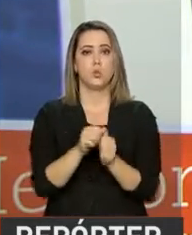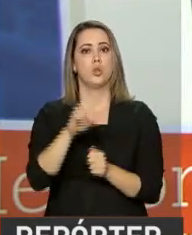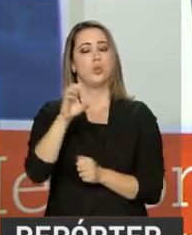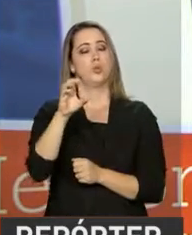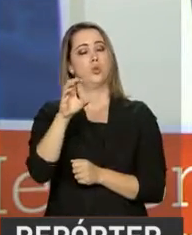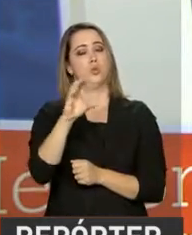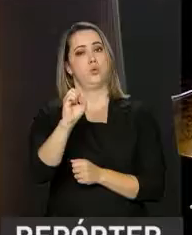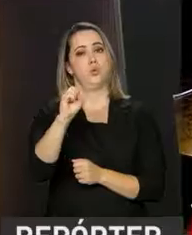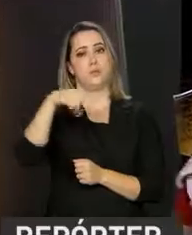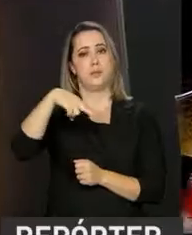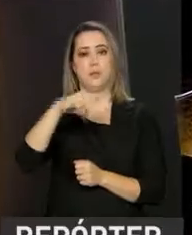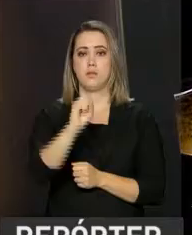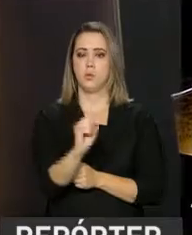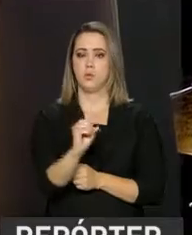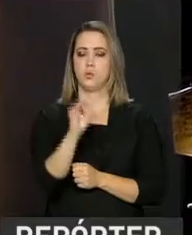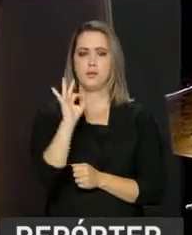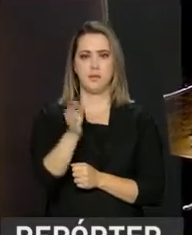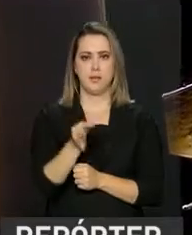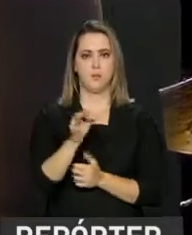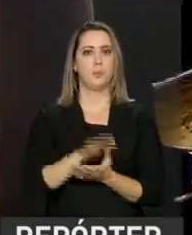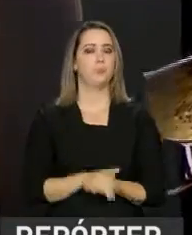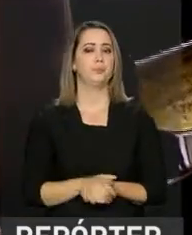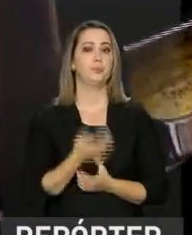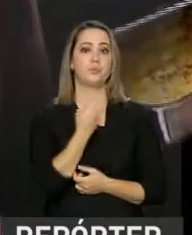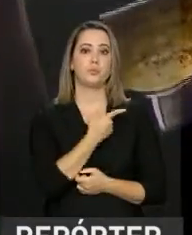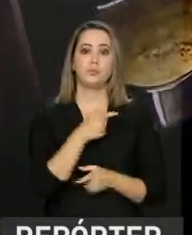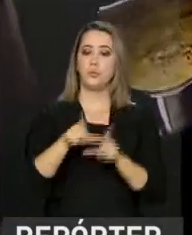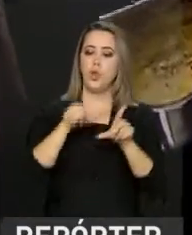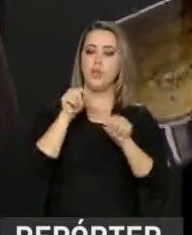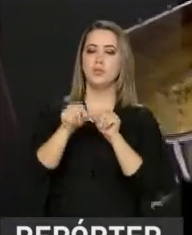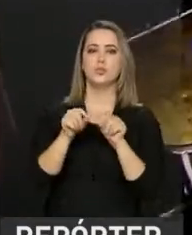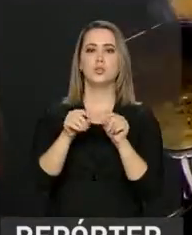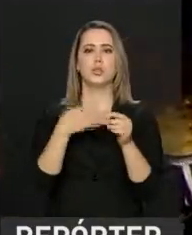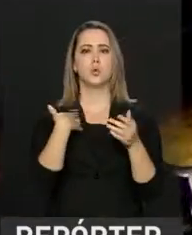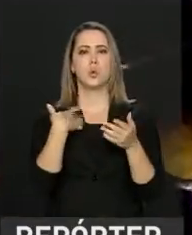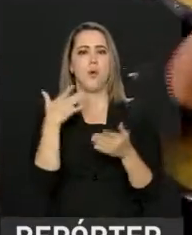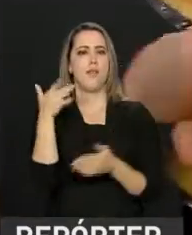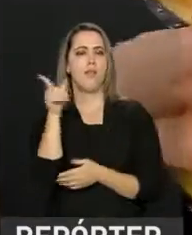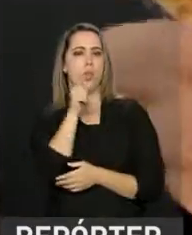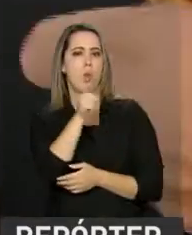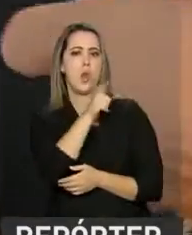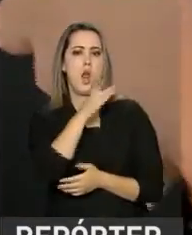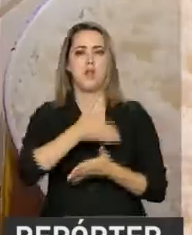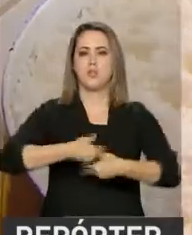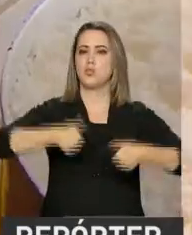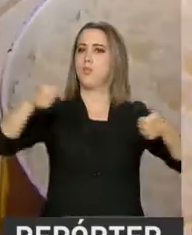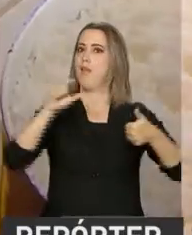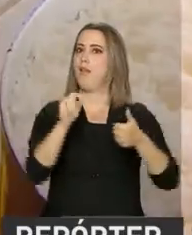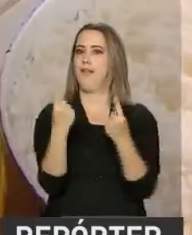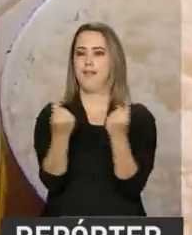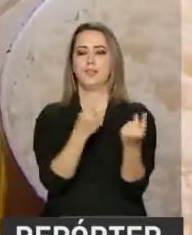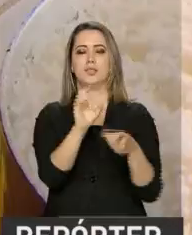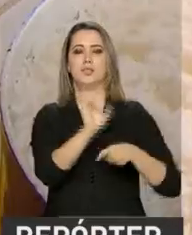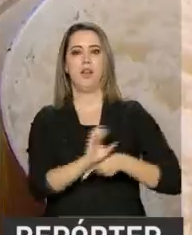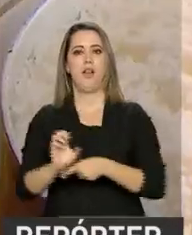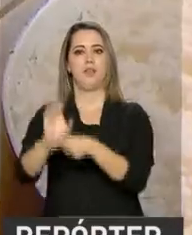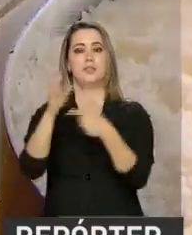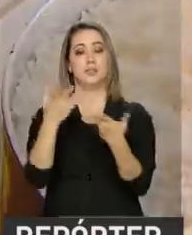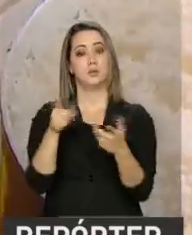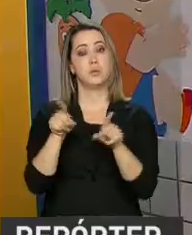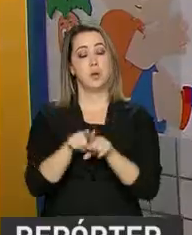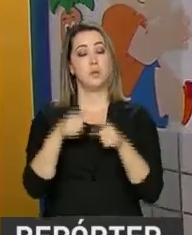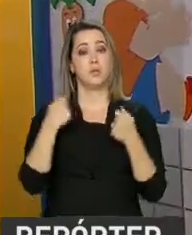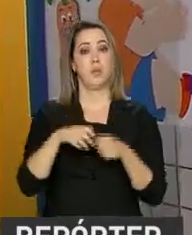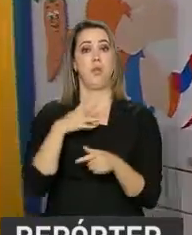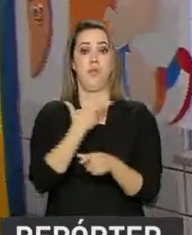escolar do governo federal. Vão ser selecionadas as receitas mais caprichadas de cada região. Para chegar com chances de